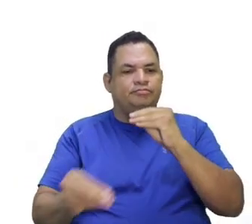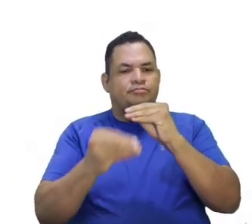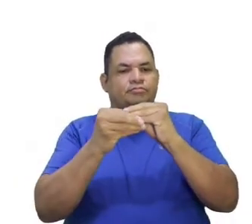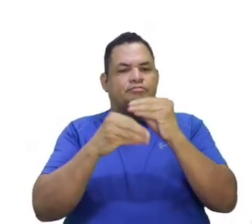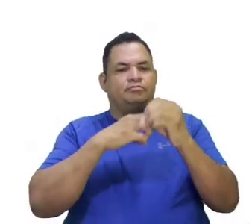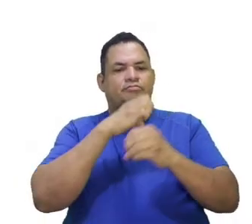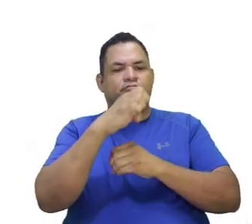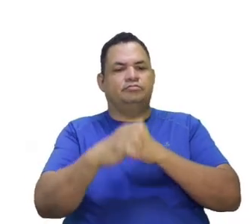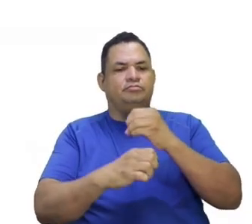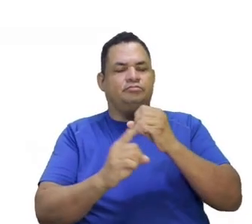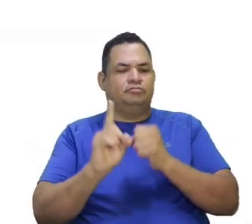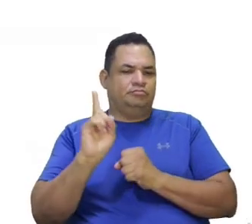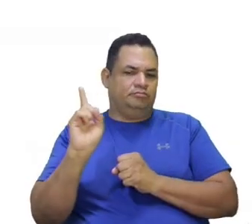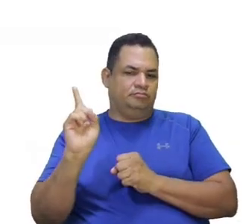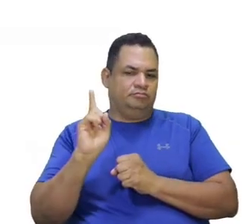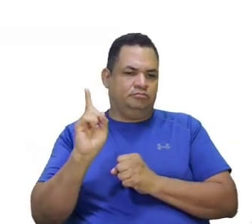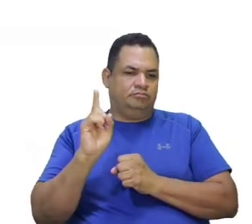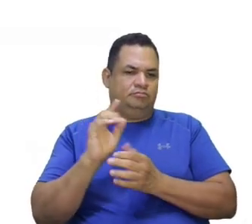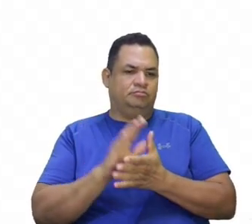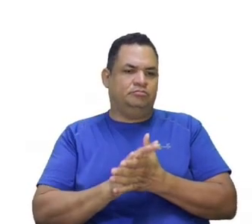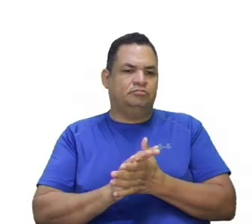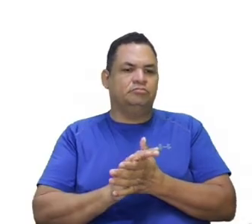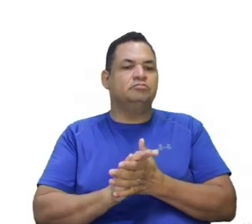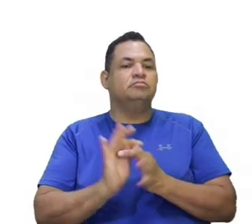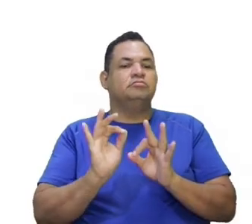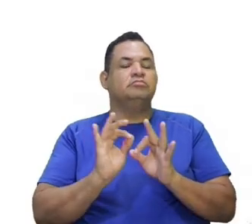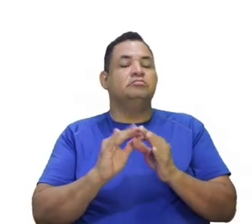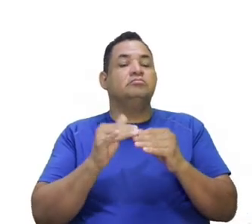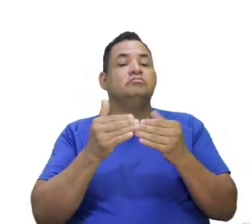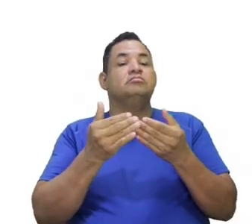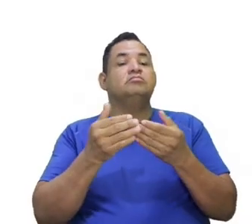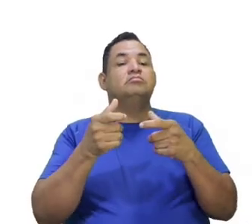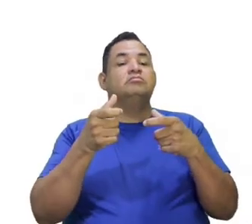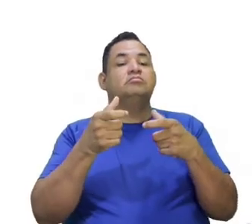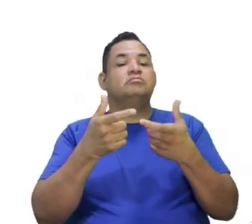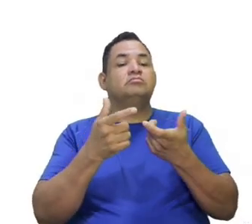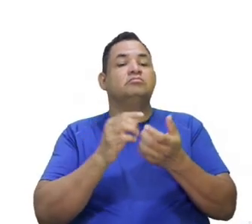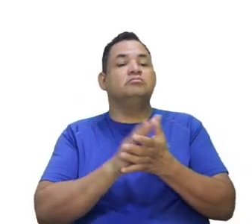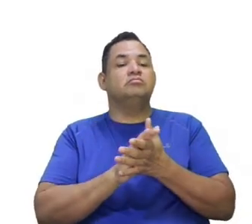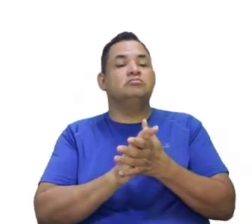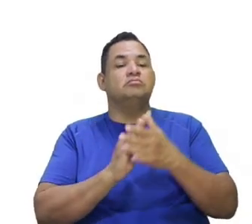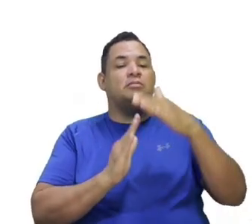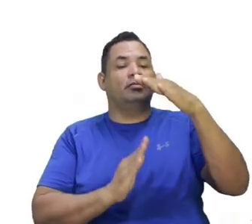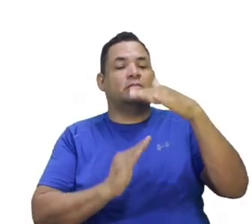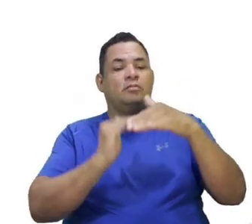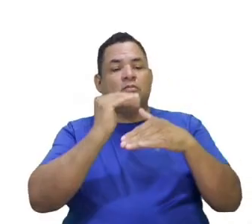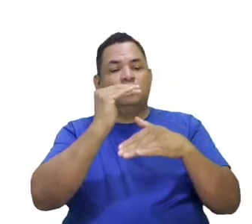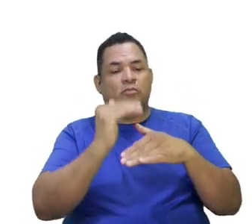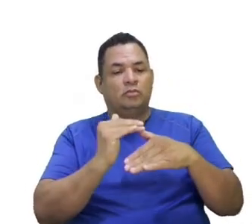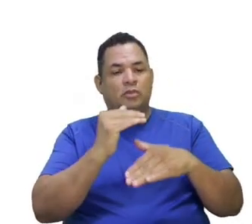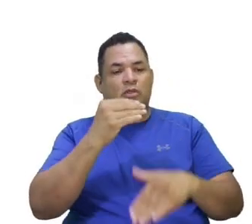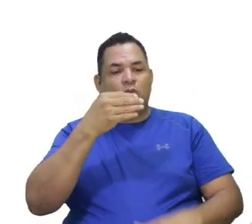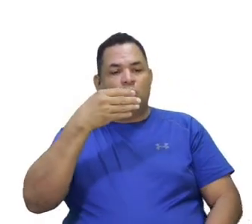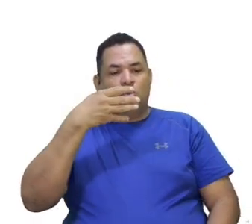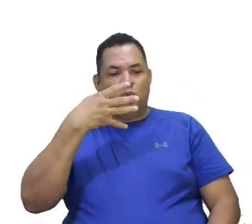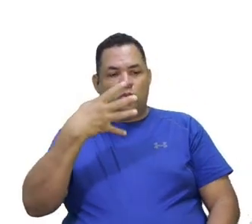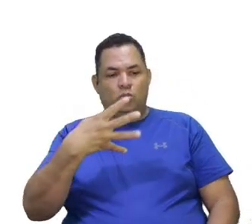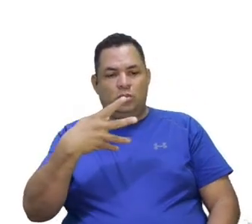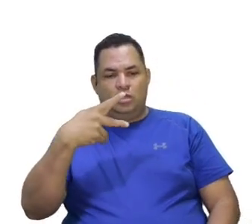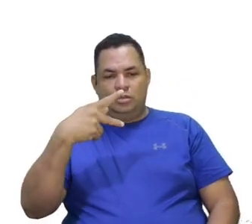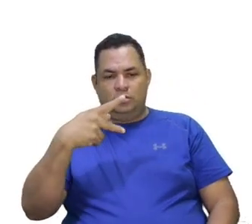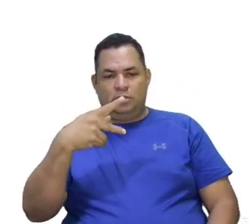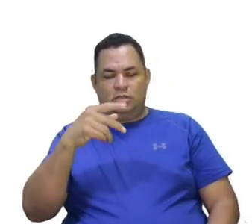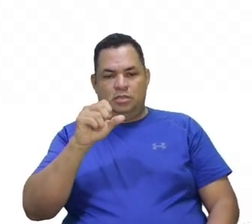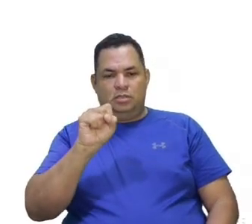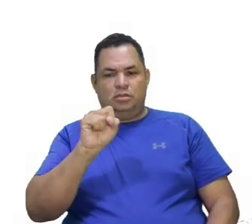vai ganhar aqui, na camada N. Aonde, professora? No nosso subnível 4p5, porque